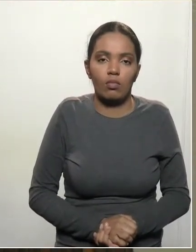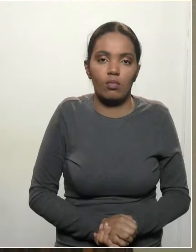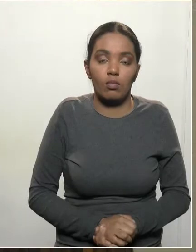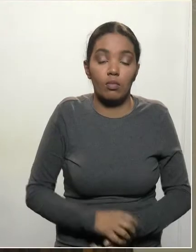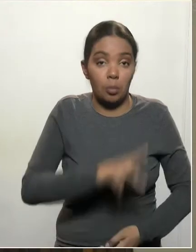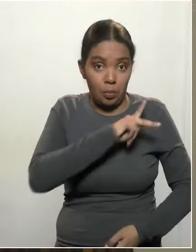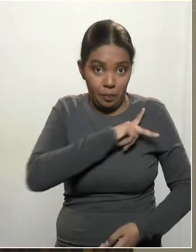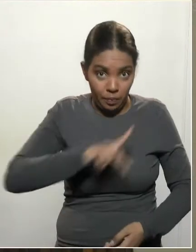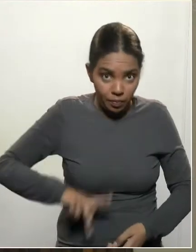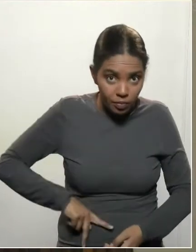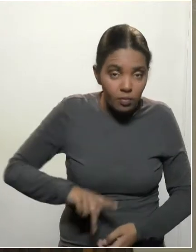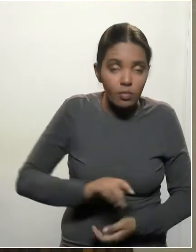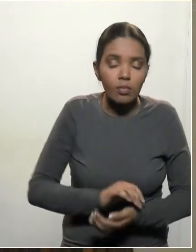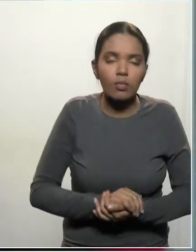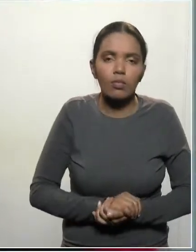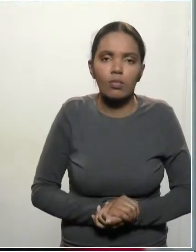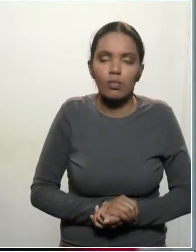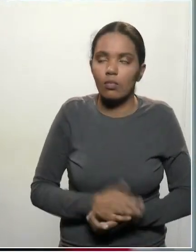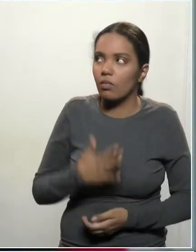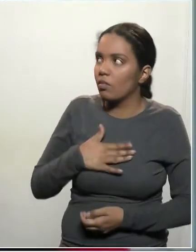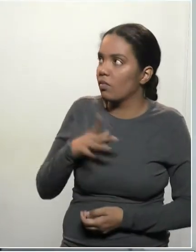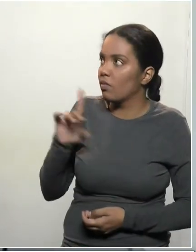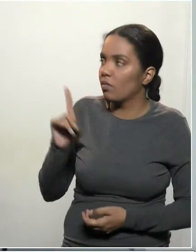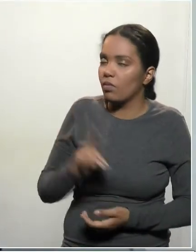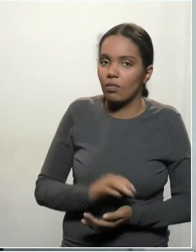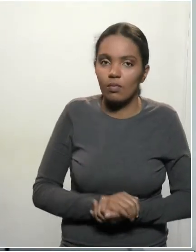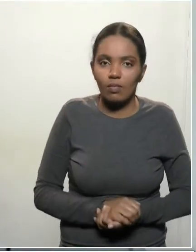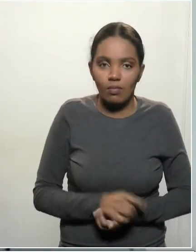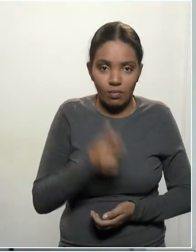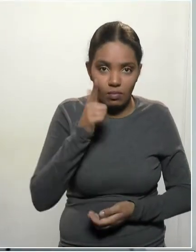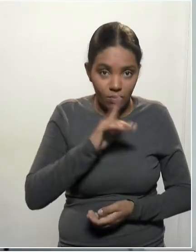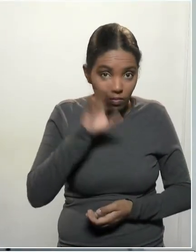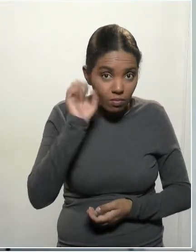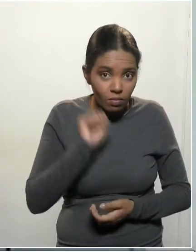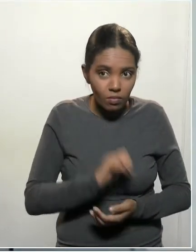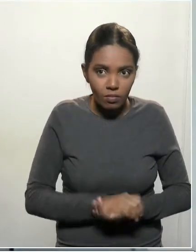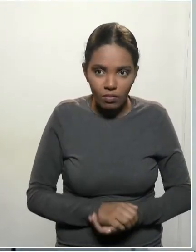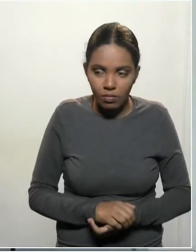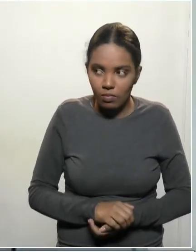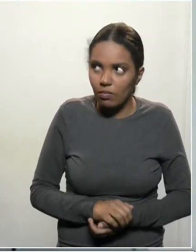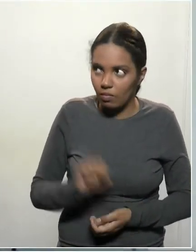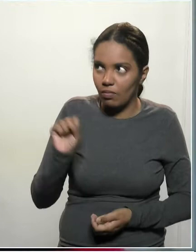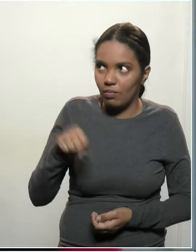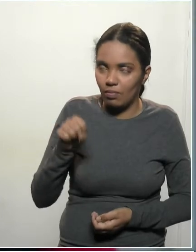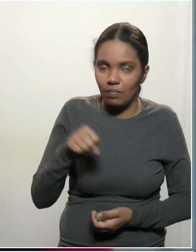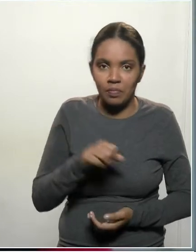Senhor presidente. Meu Deus. Está me ouvindo? Está me ouvindo?